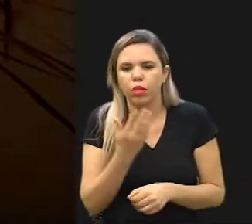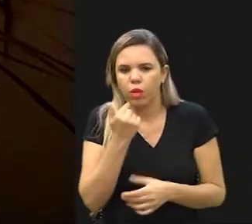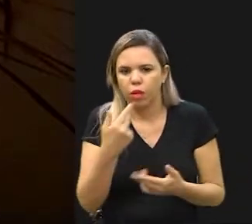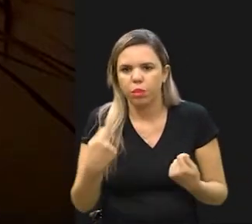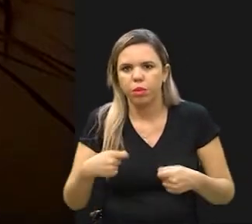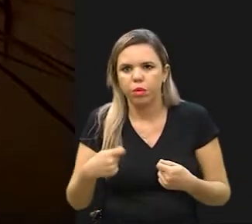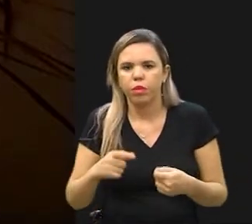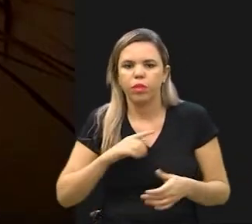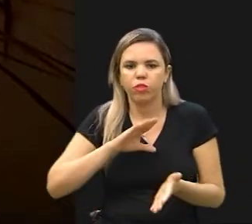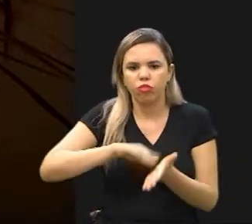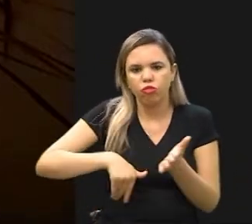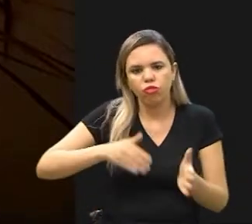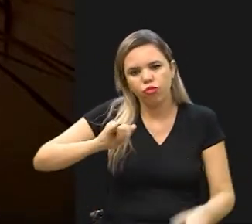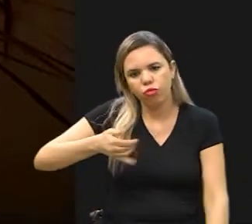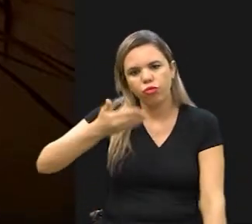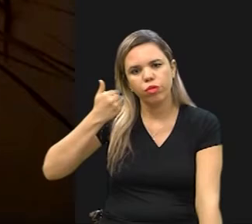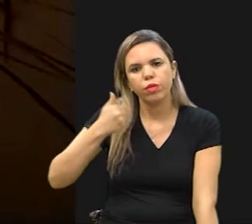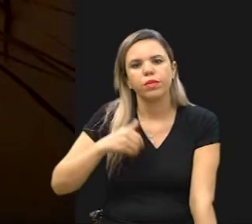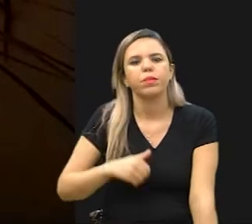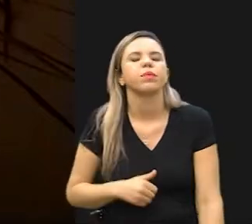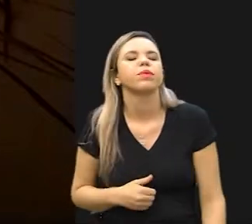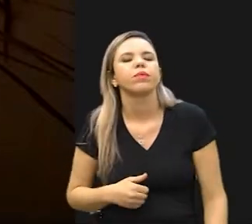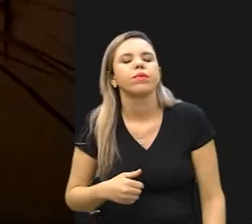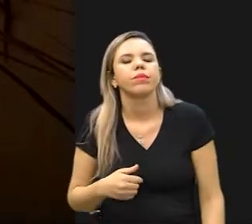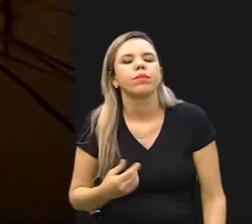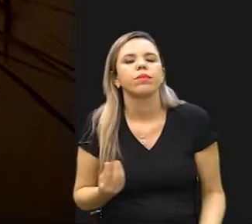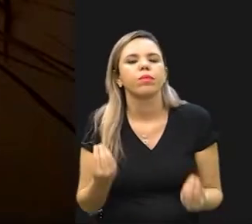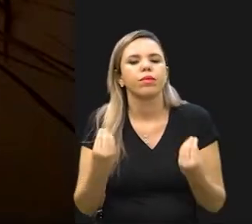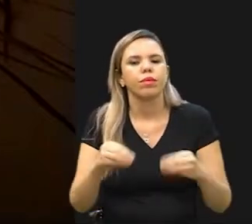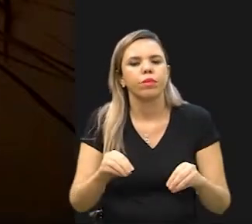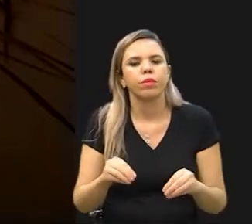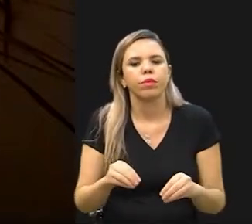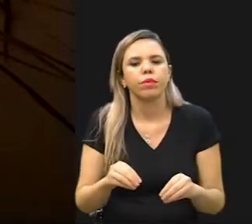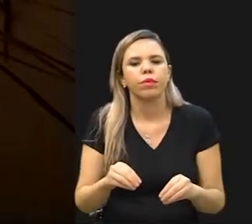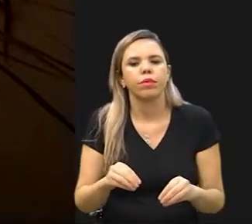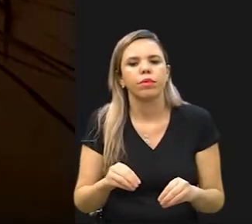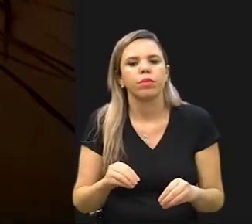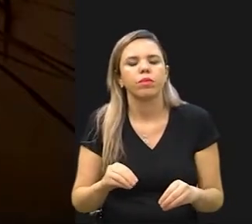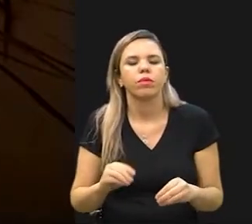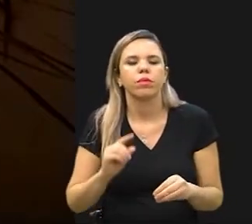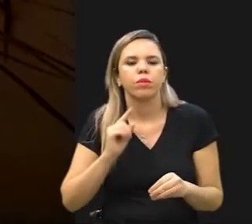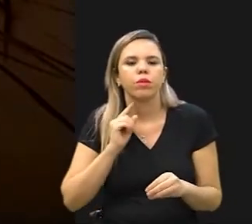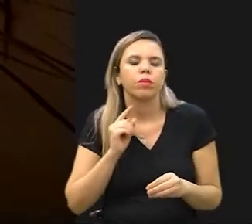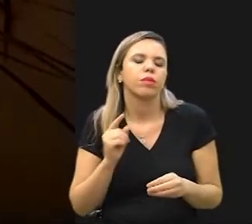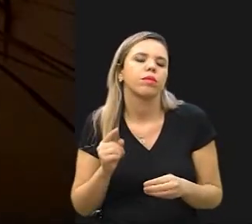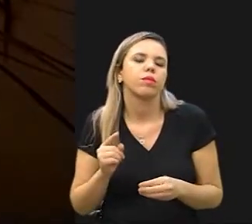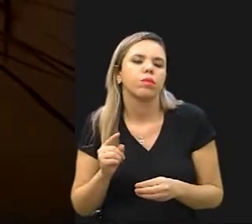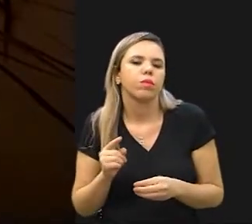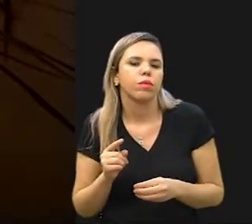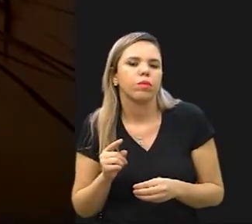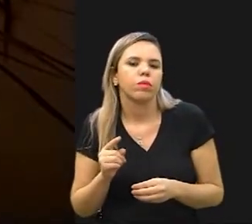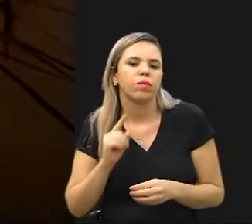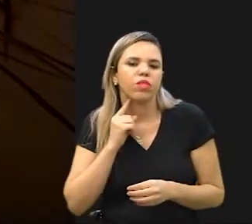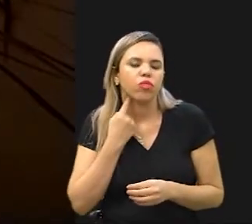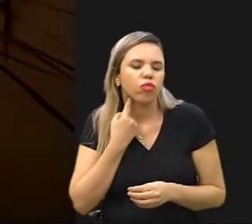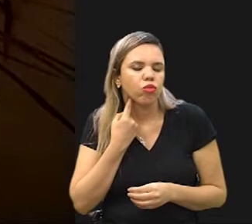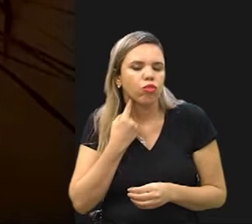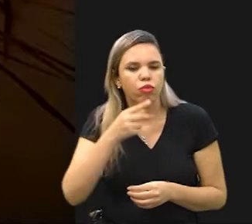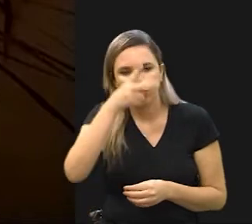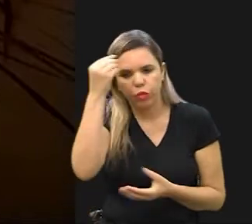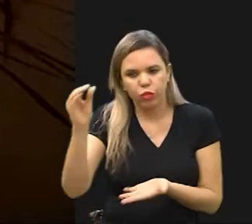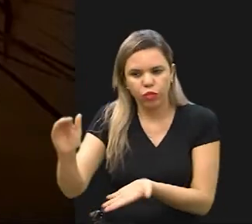aquilo que o alimento precisou tirar. Então, quando a gente coloca o nosso lixinho ali para a